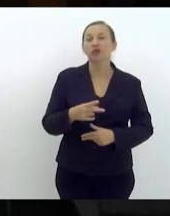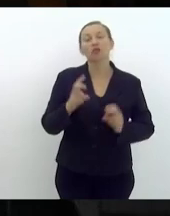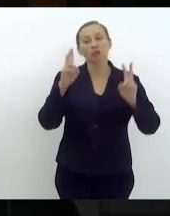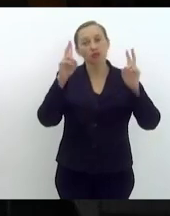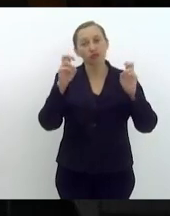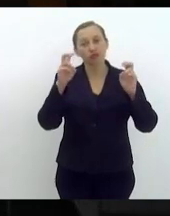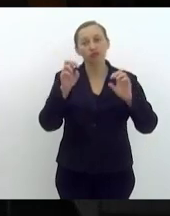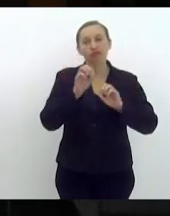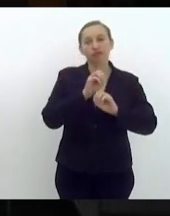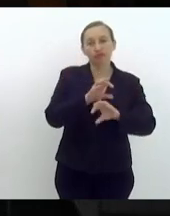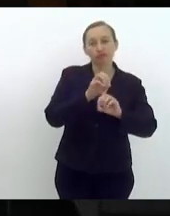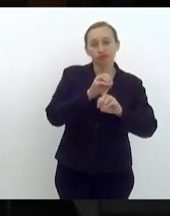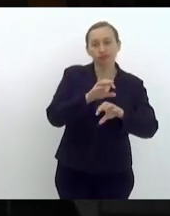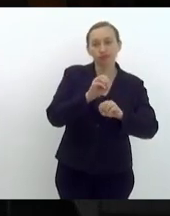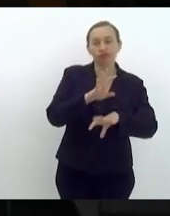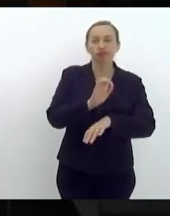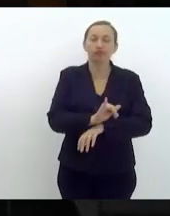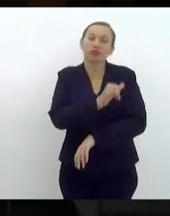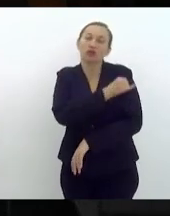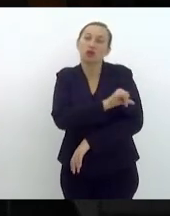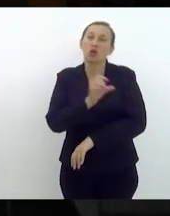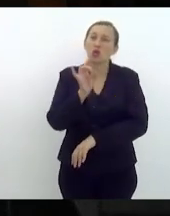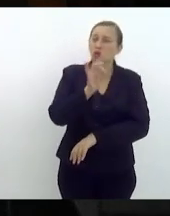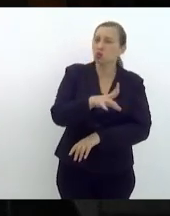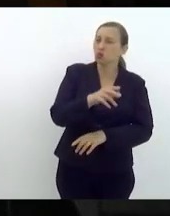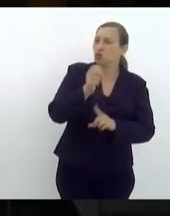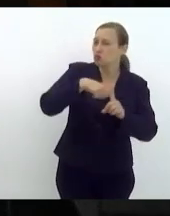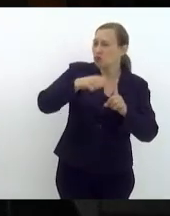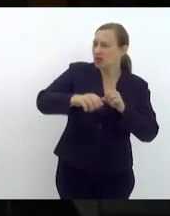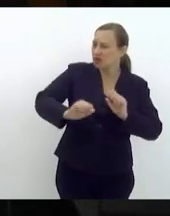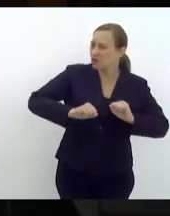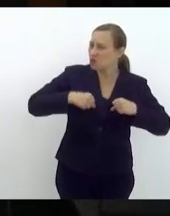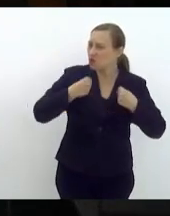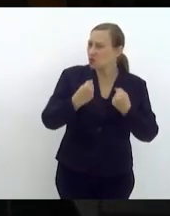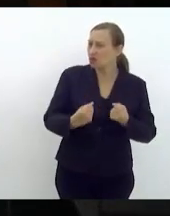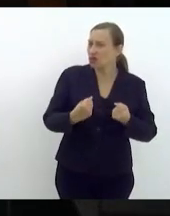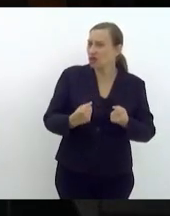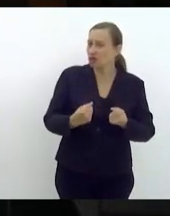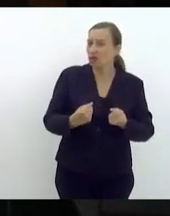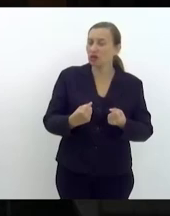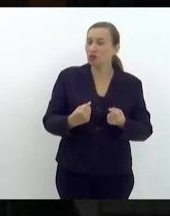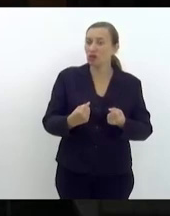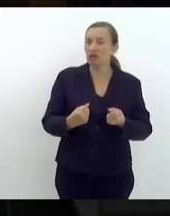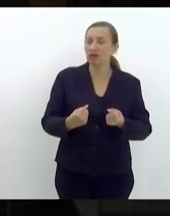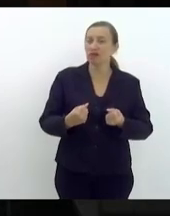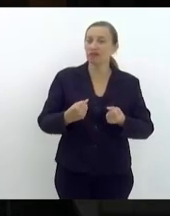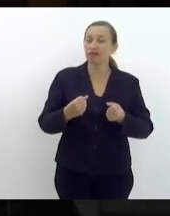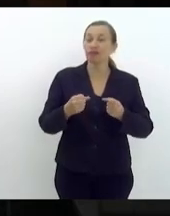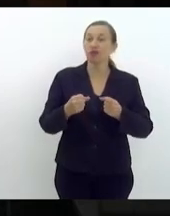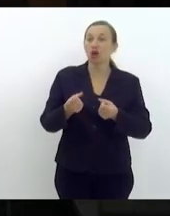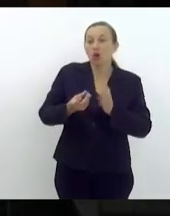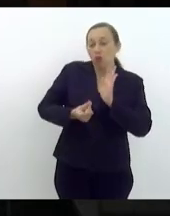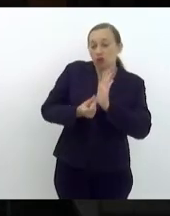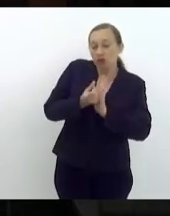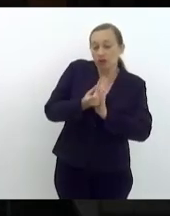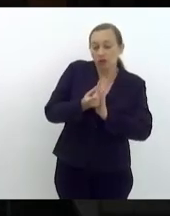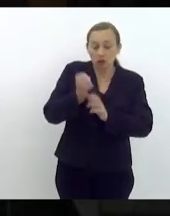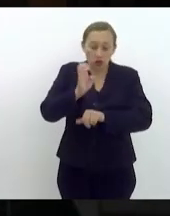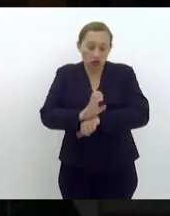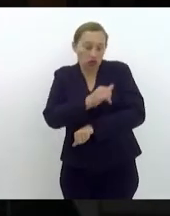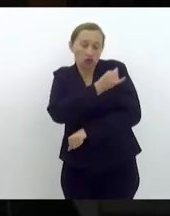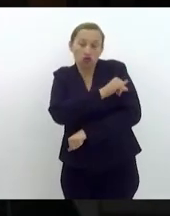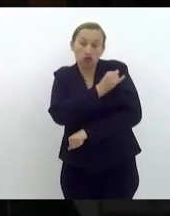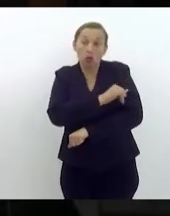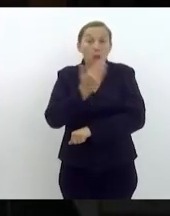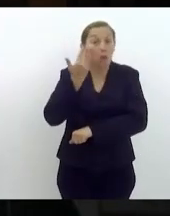do Rio de Janeiro os últimos meses a gente tem se dedicado a estudar o orçamento do Estado do Rio de Janeiro para entender